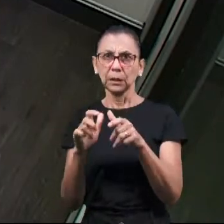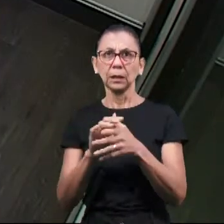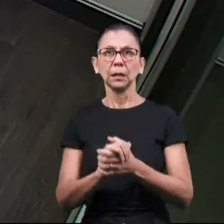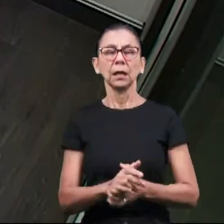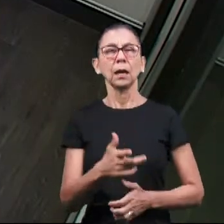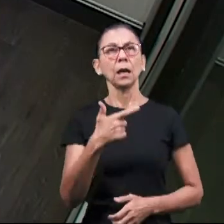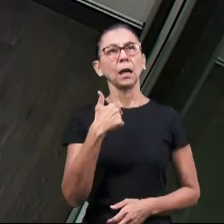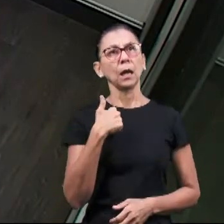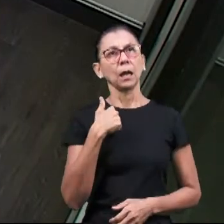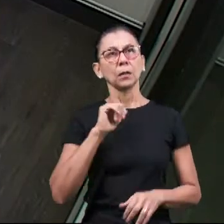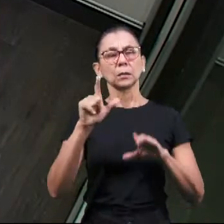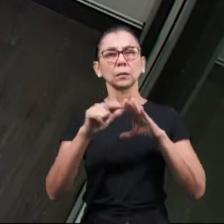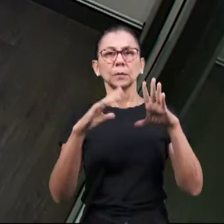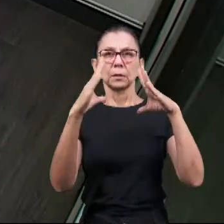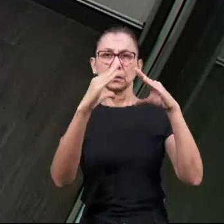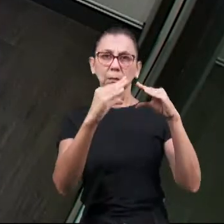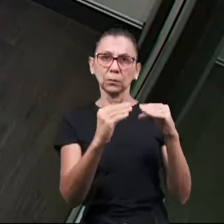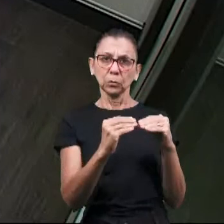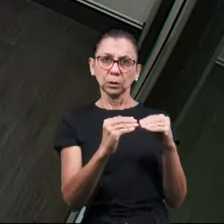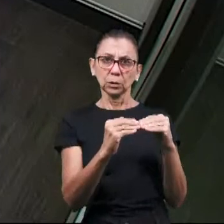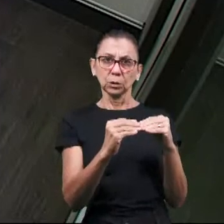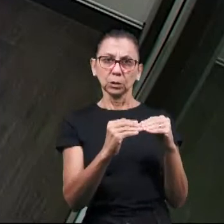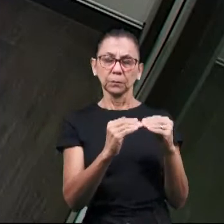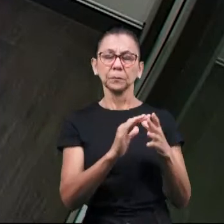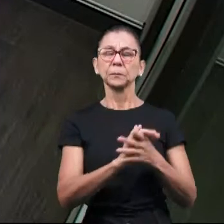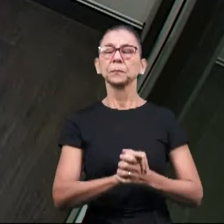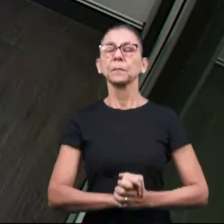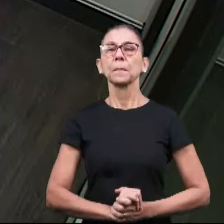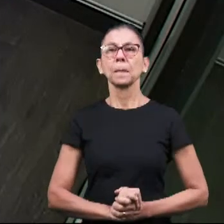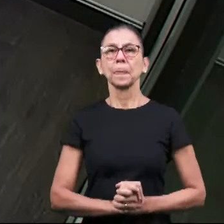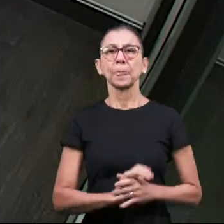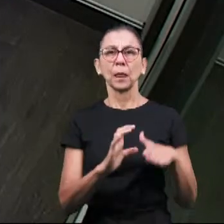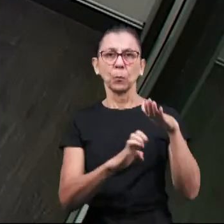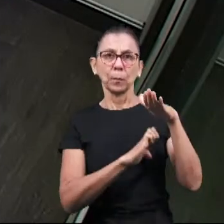jornal. Eu trabalhava à noite, minha esposa um dia falou assim,